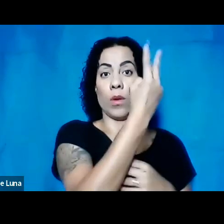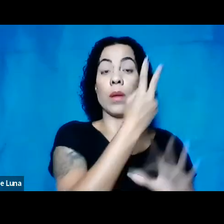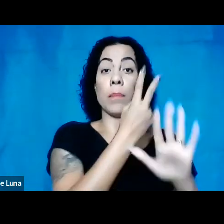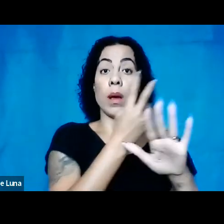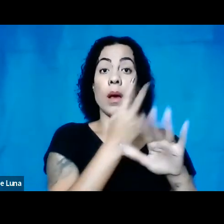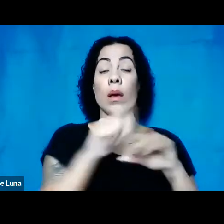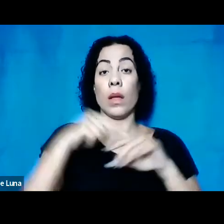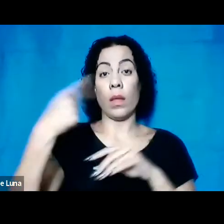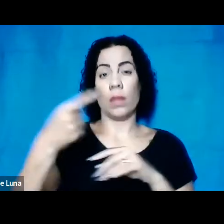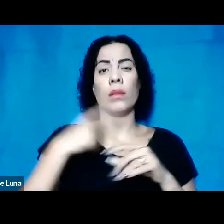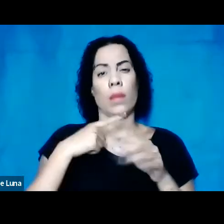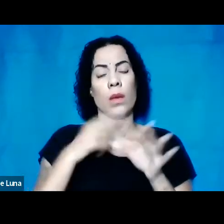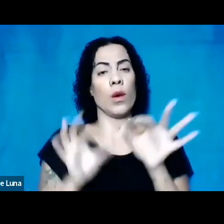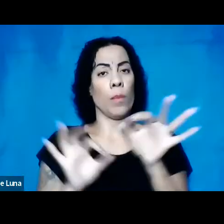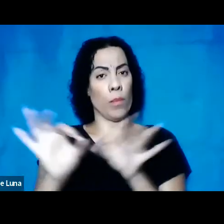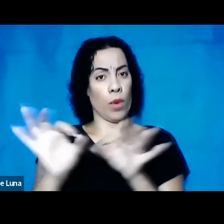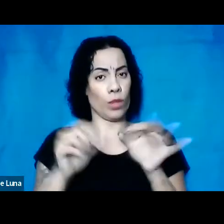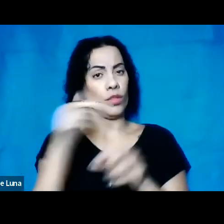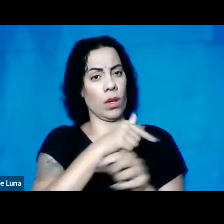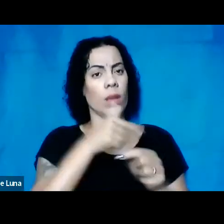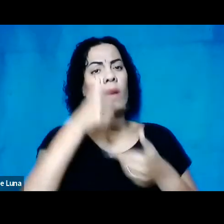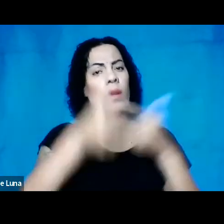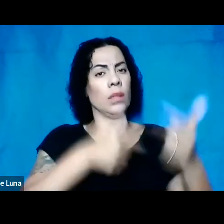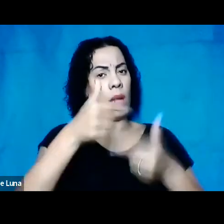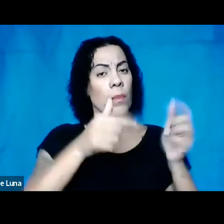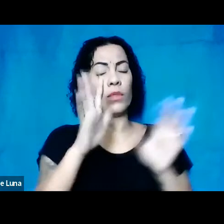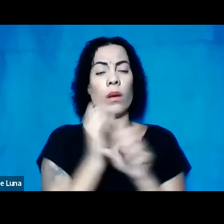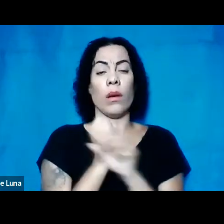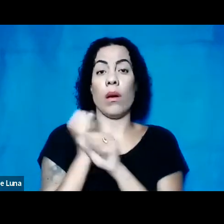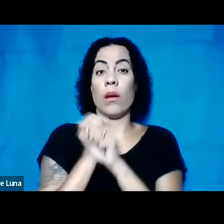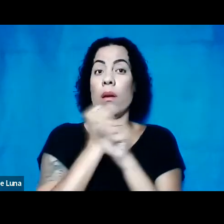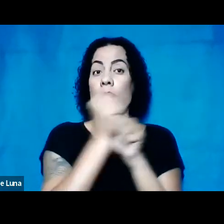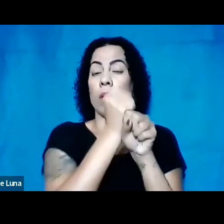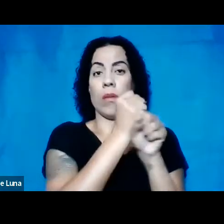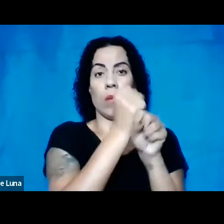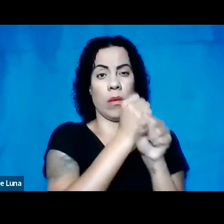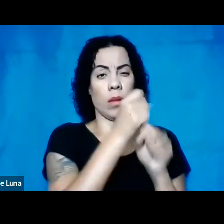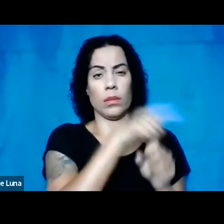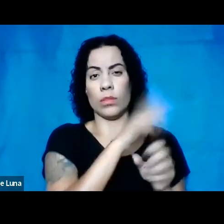projeto que tem sido trabalhado nos últimos anos, Armínio Fraga e outros